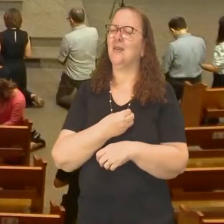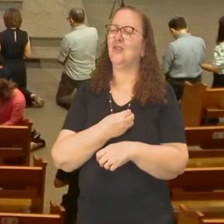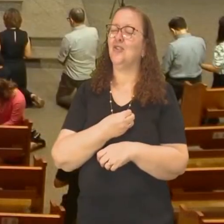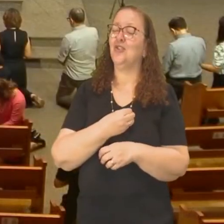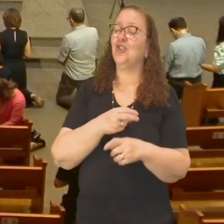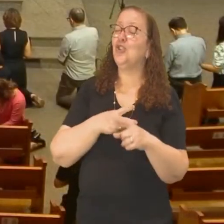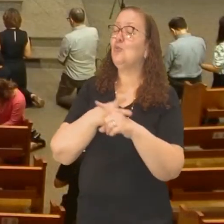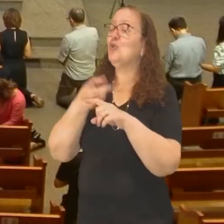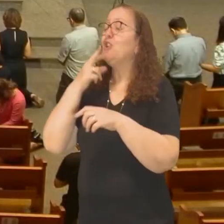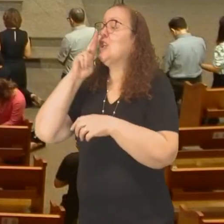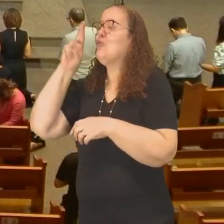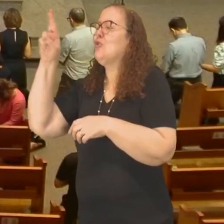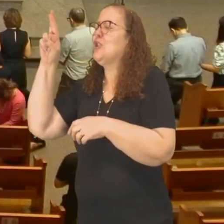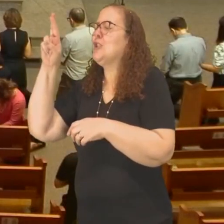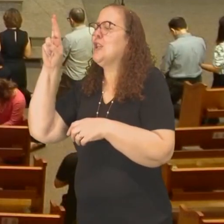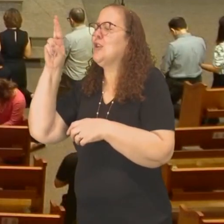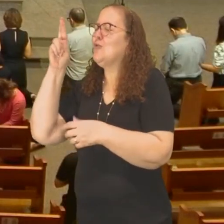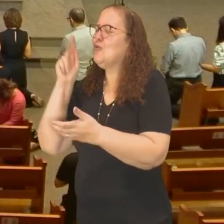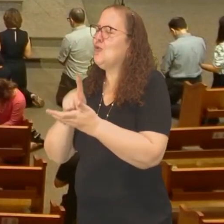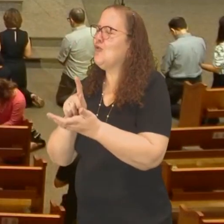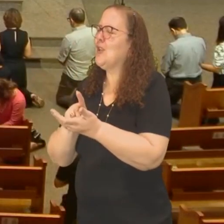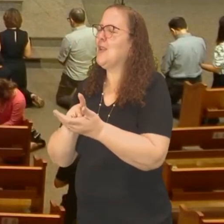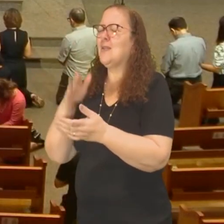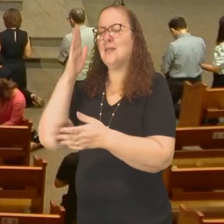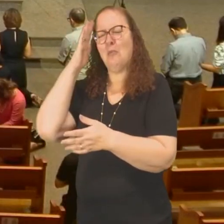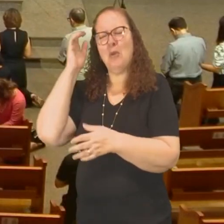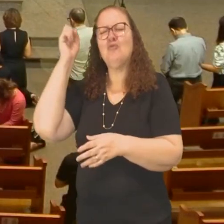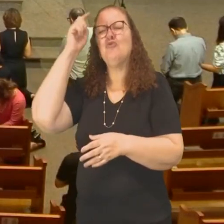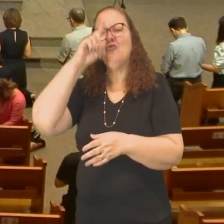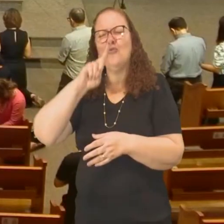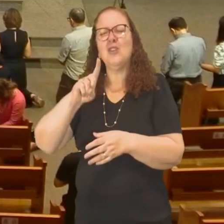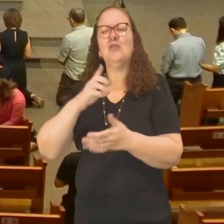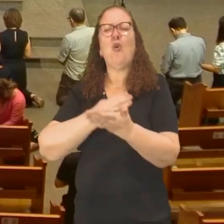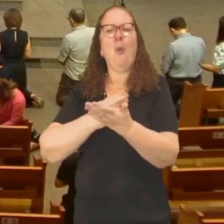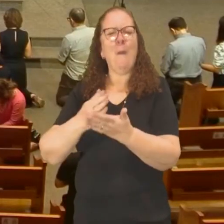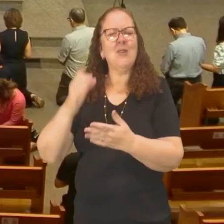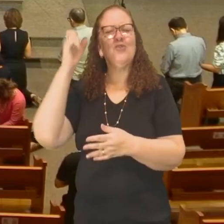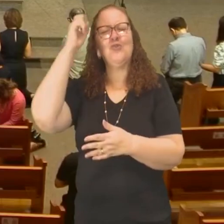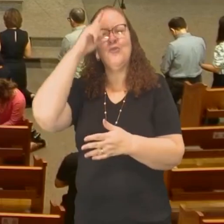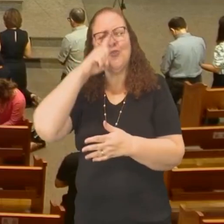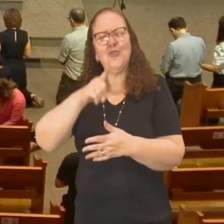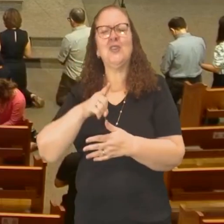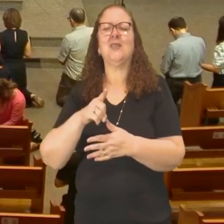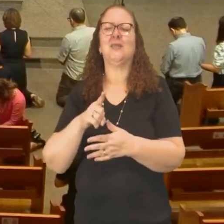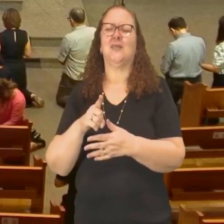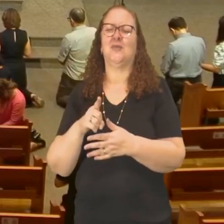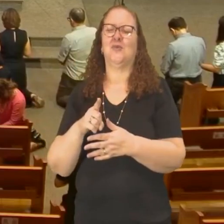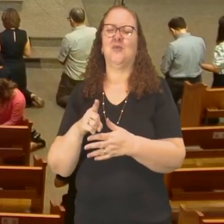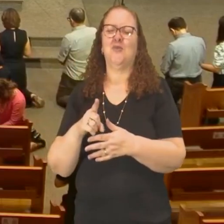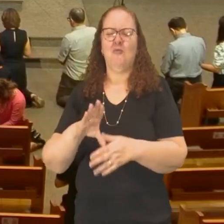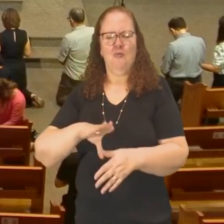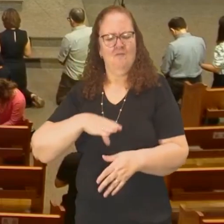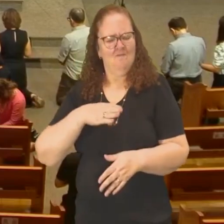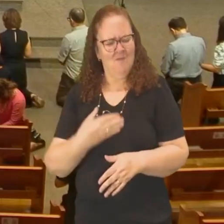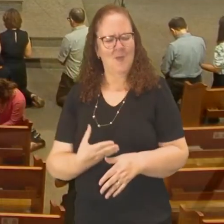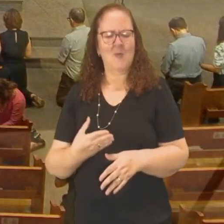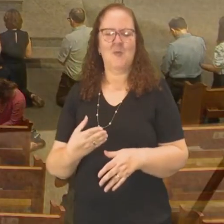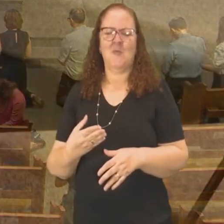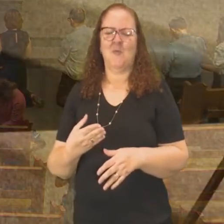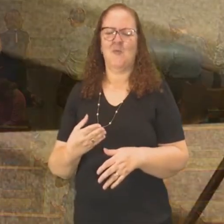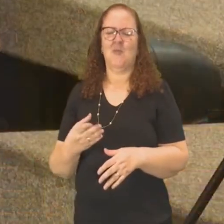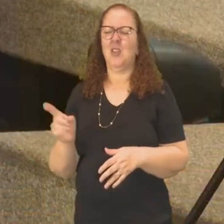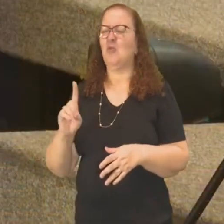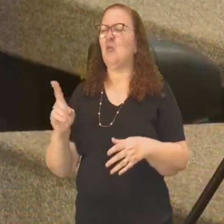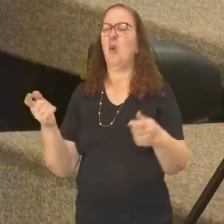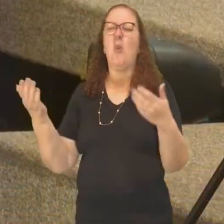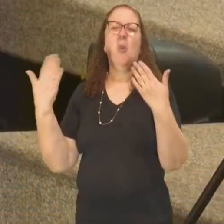abandonado. Ah, Senhor, nós sabemos que não é fácil, é um recomeço difícil, é um recomeço árduo, mas não é por nós, não